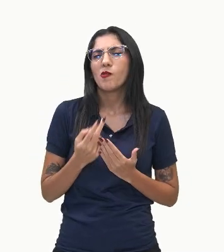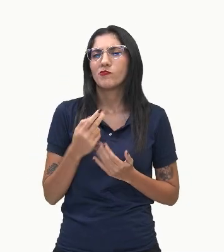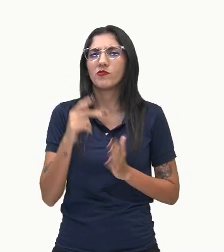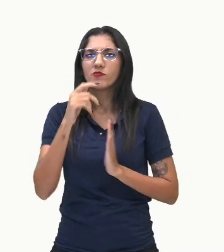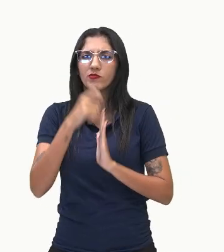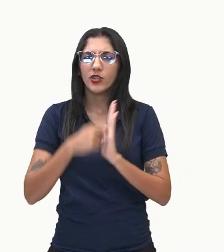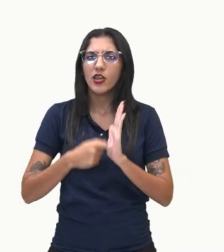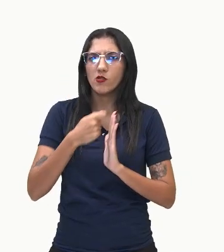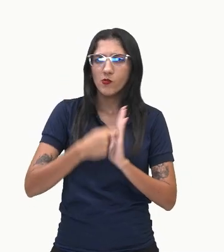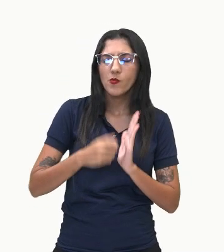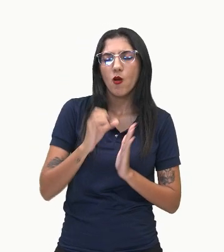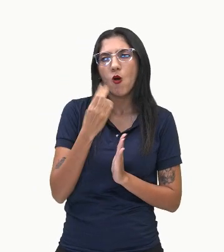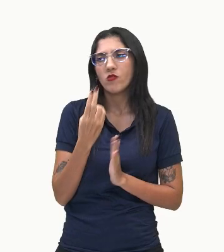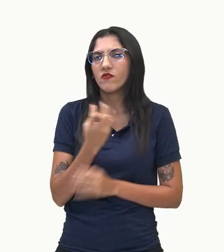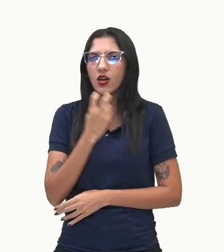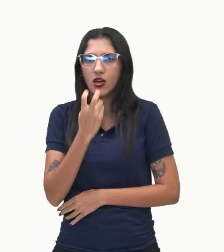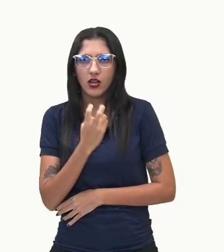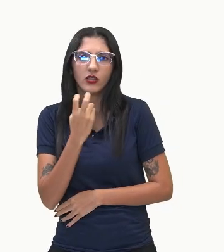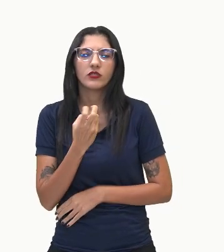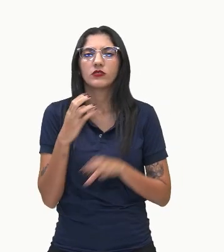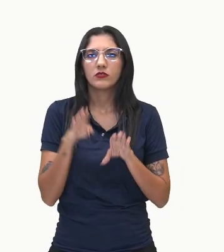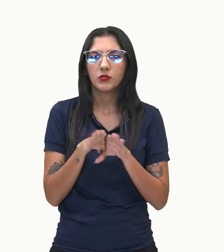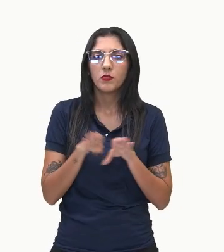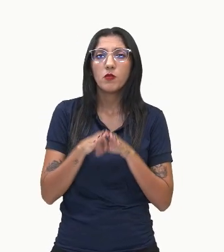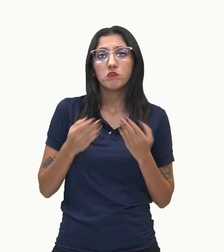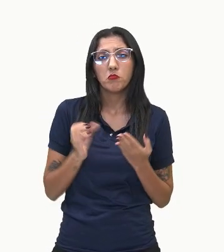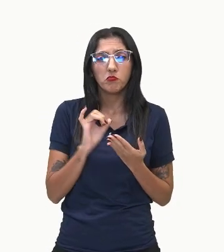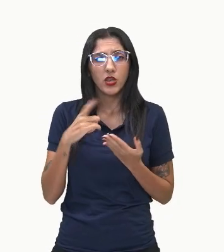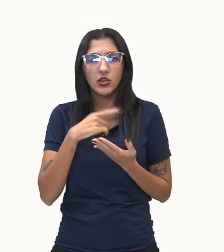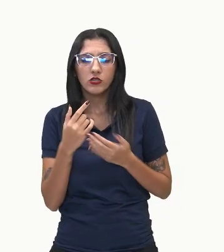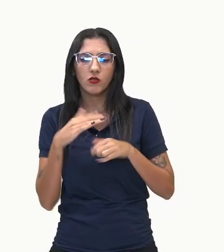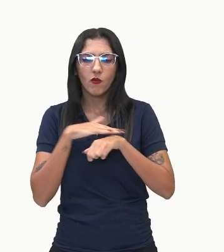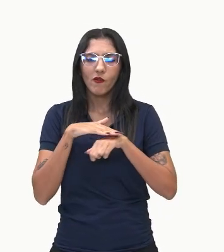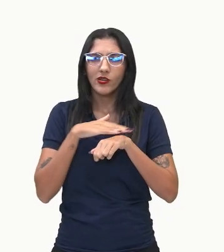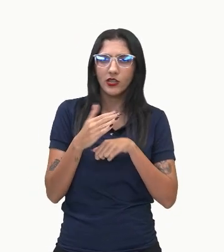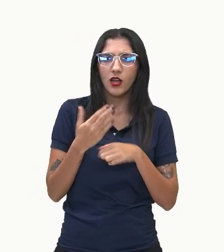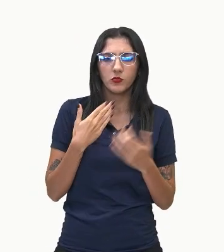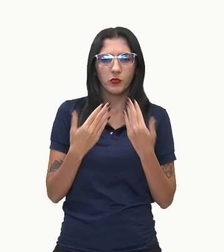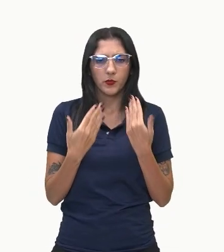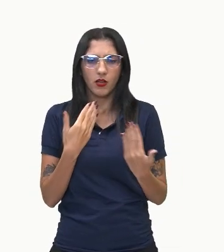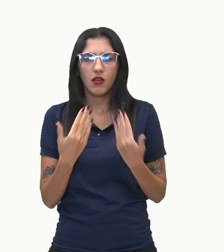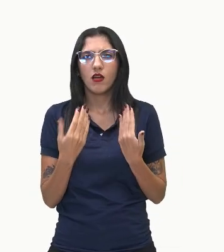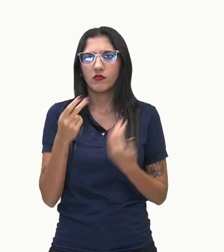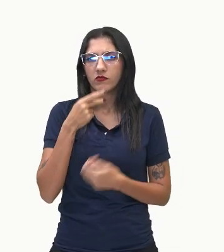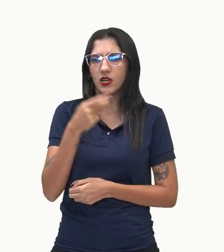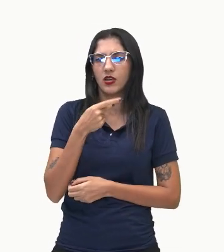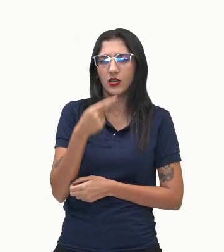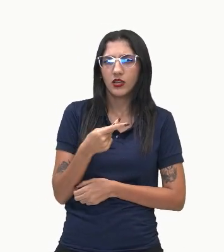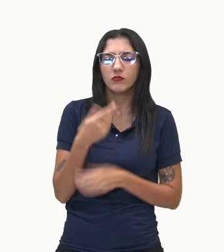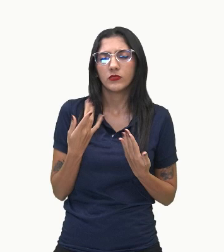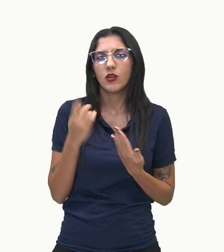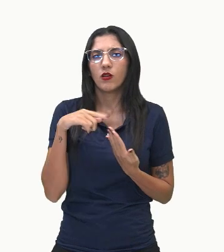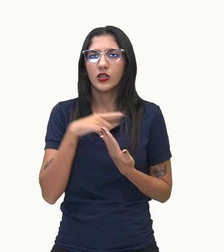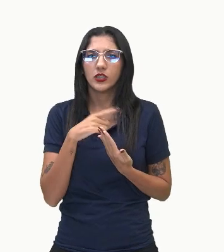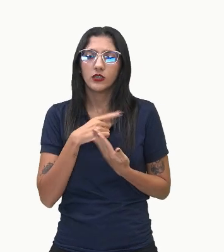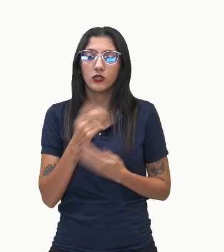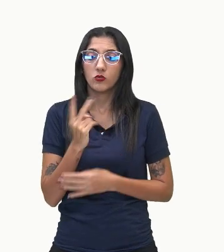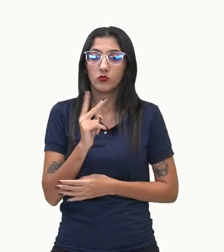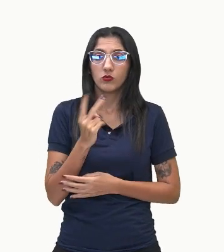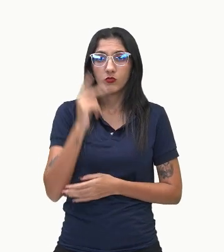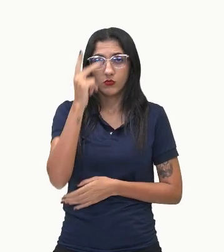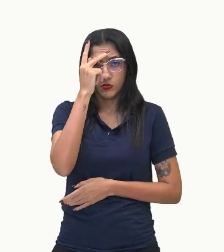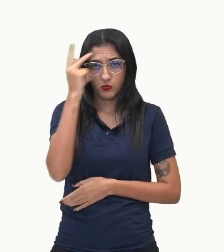falado, verbal, certo? Então, quando nós conversamos, quando nós falamos, nós temos duas pessoas